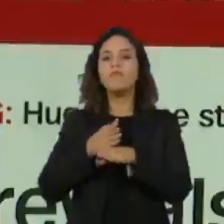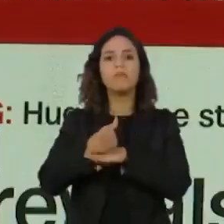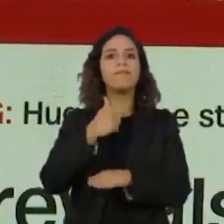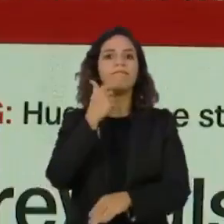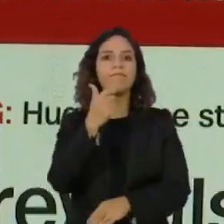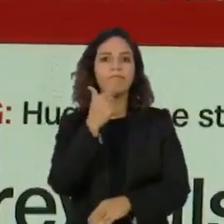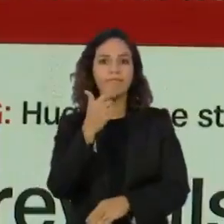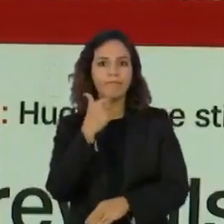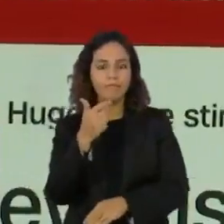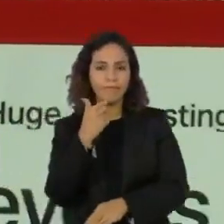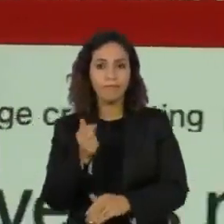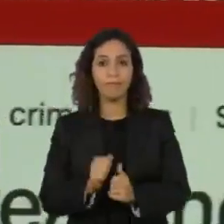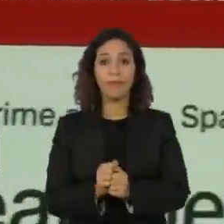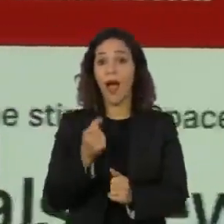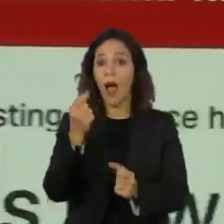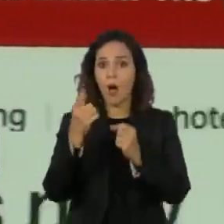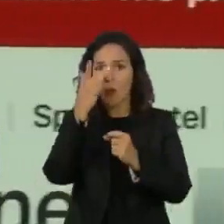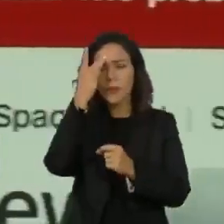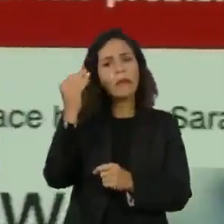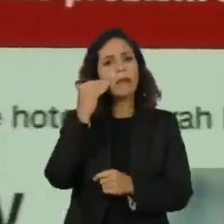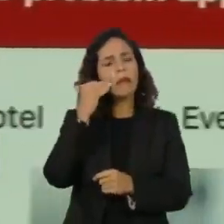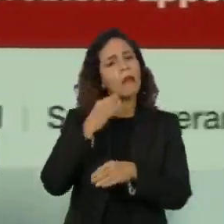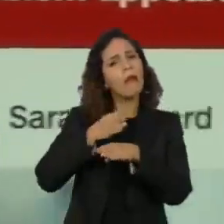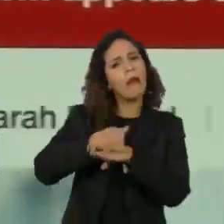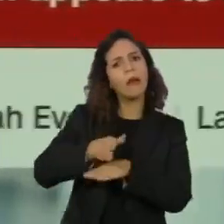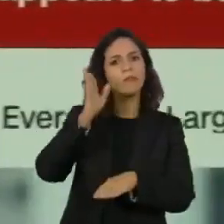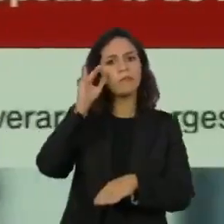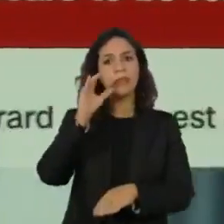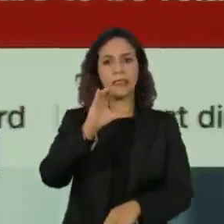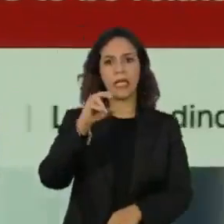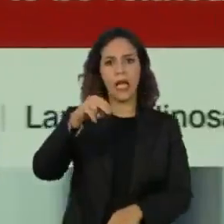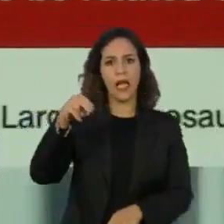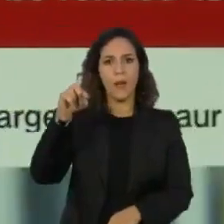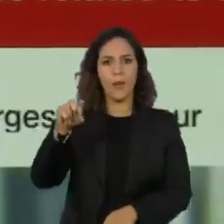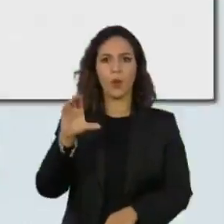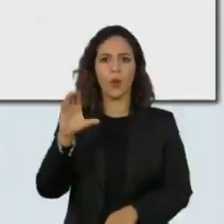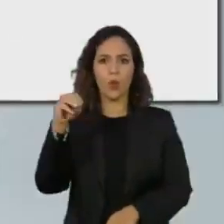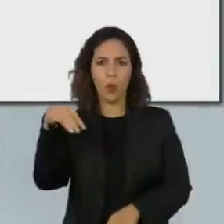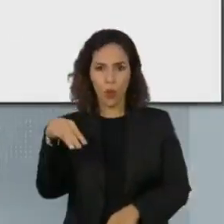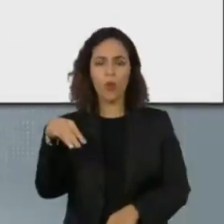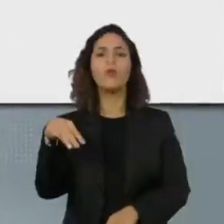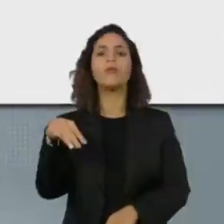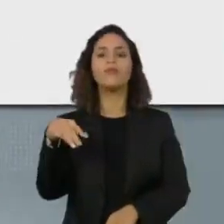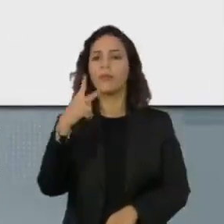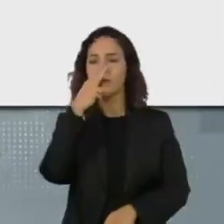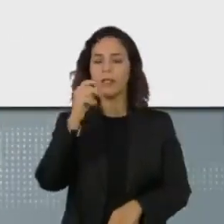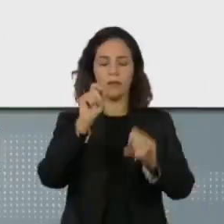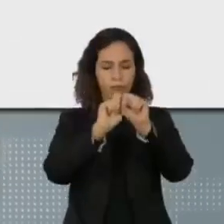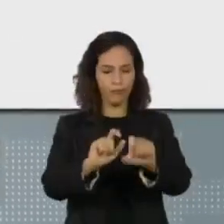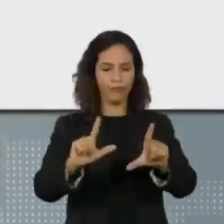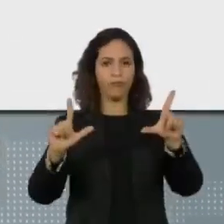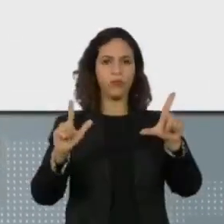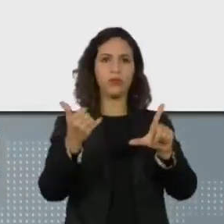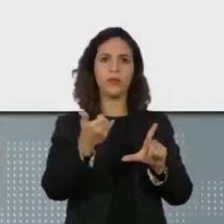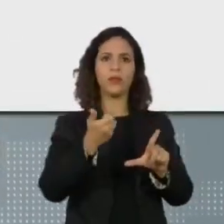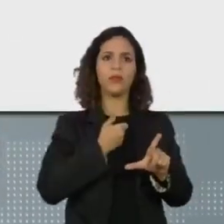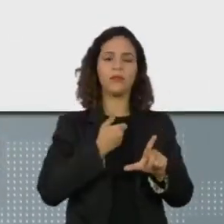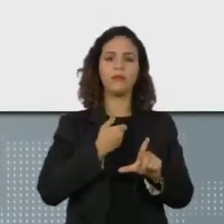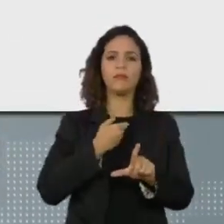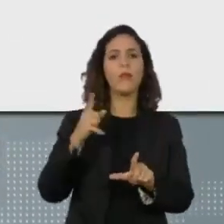acessados alguns visitantes que tentaram acessar o cnn.com receberam uma mensagem que dizia